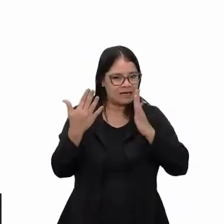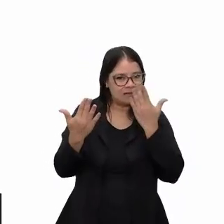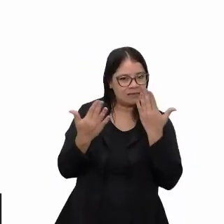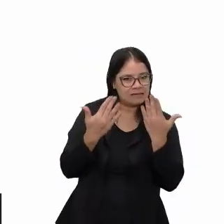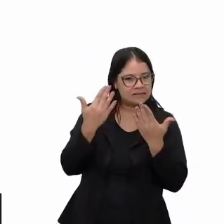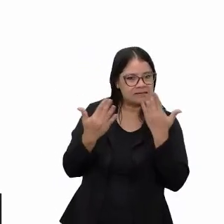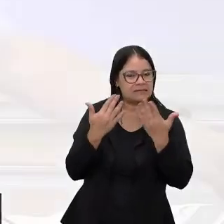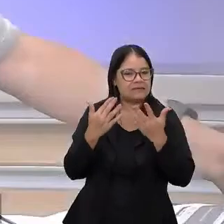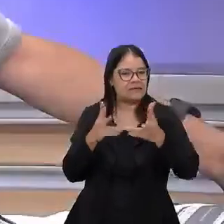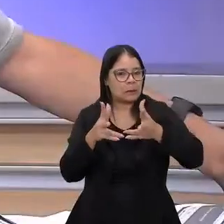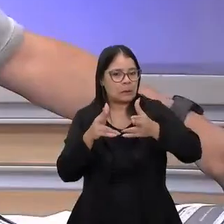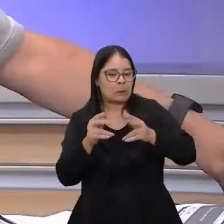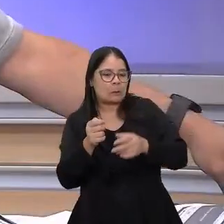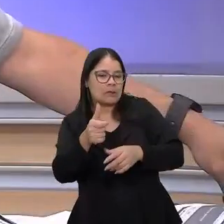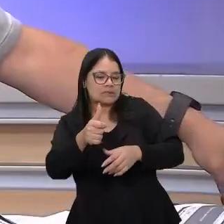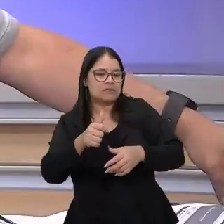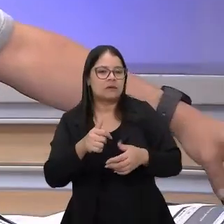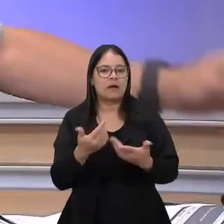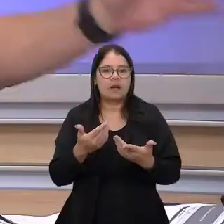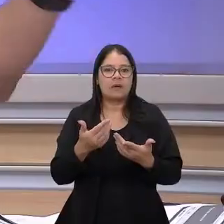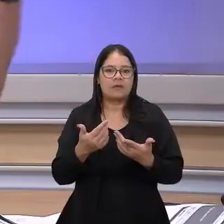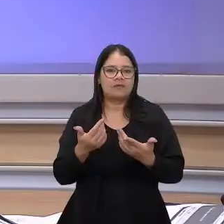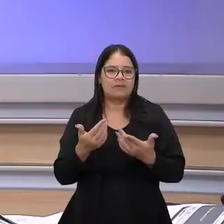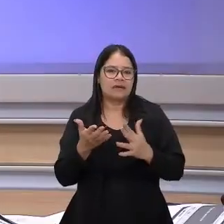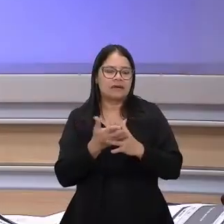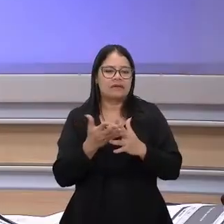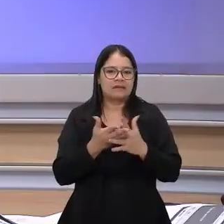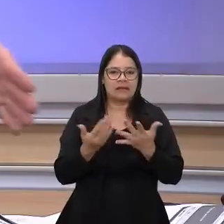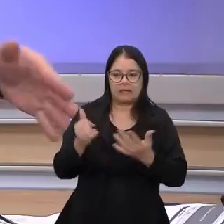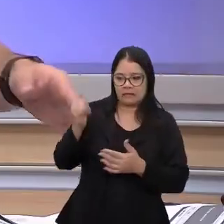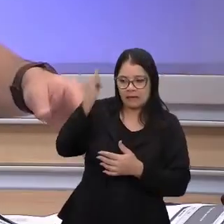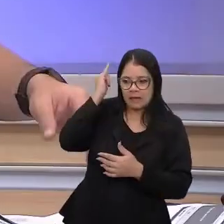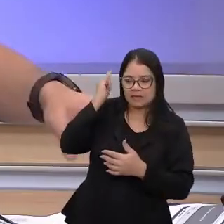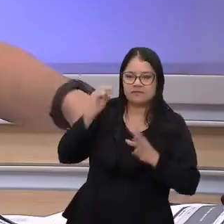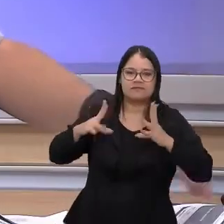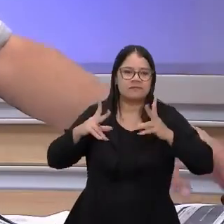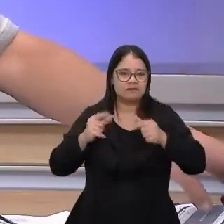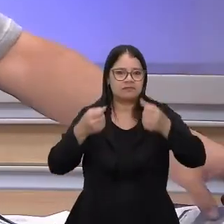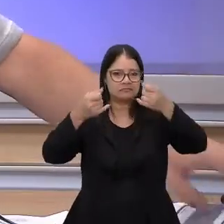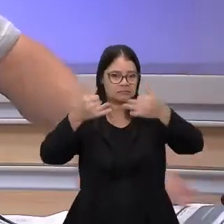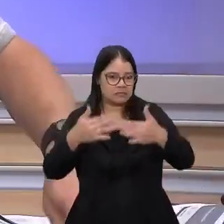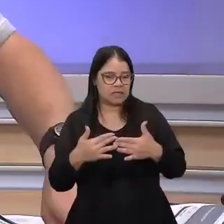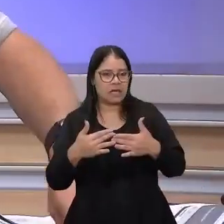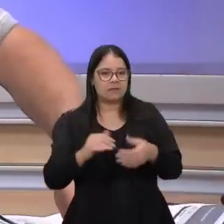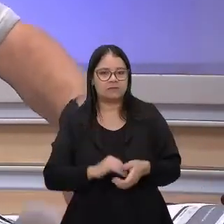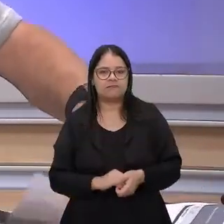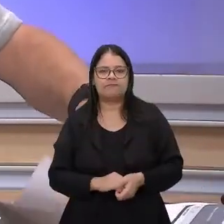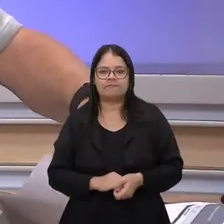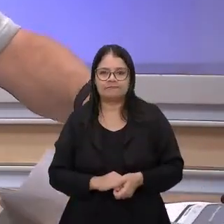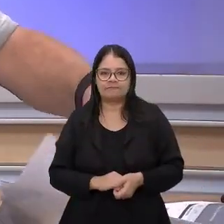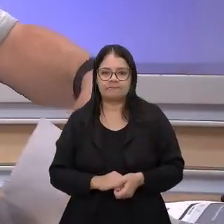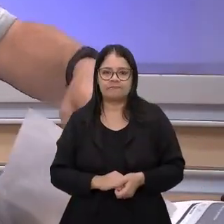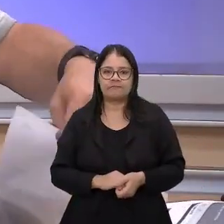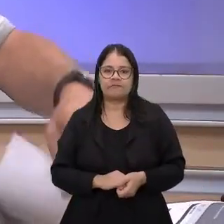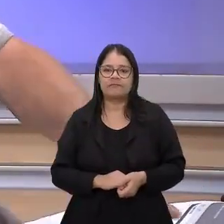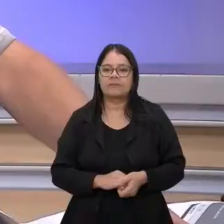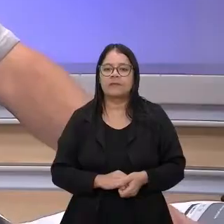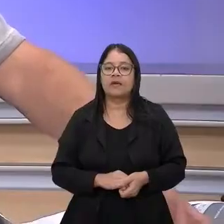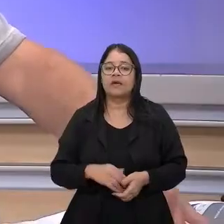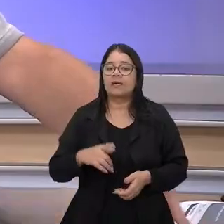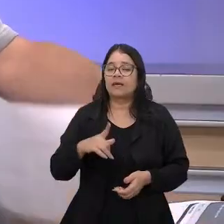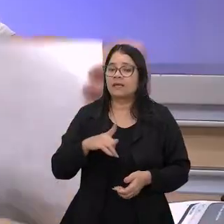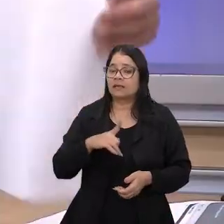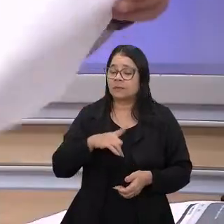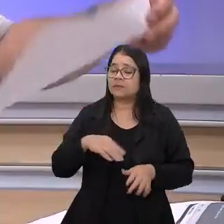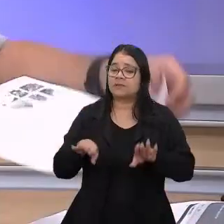semelhança entre elas, assim, na questão da narrativa do que está sendo tratado ali, né? E na FECESP nós também